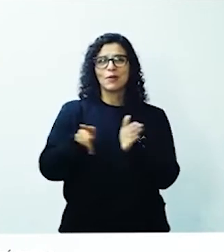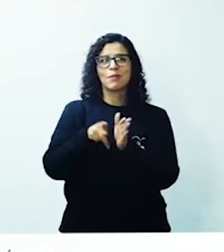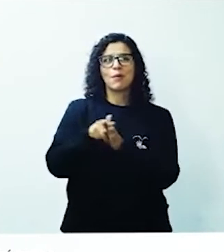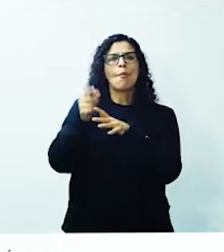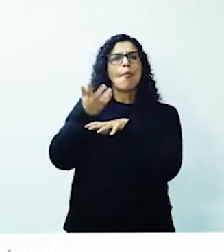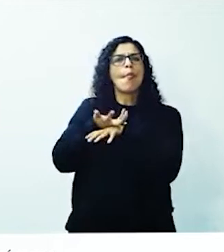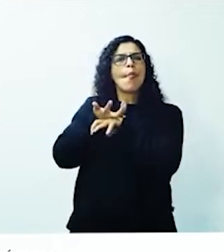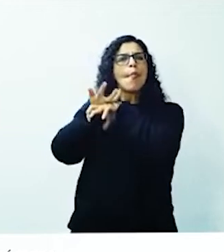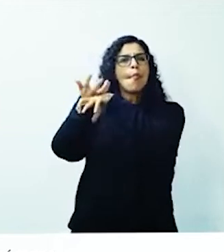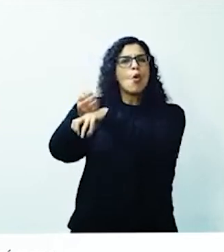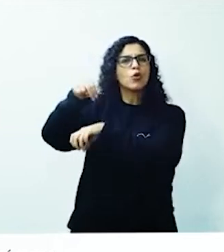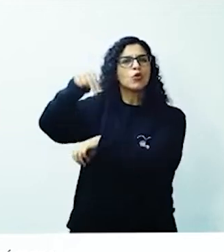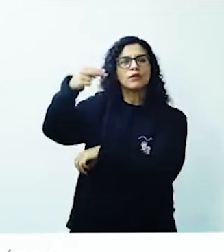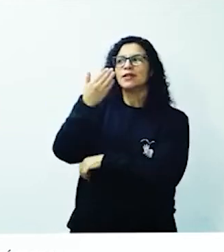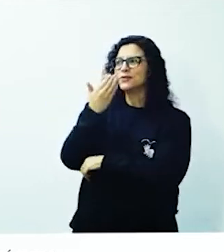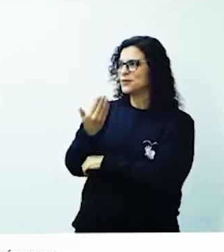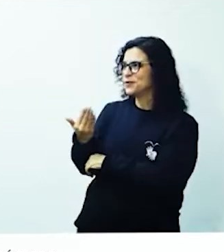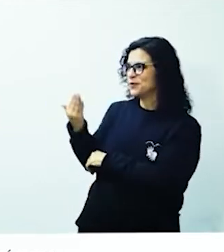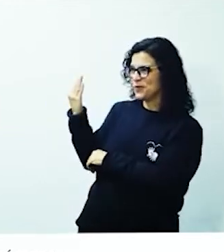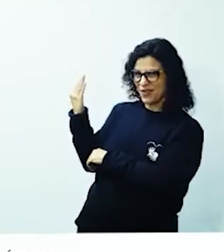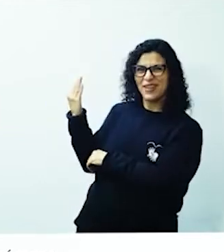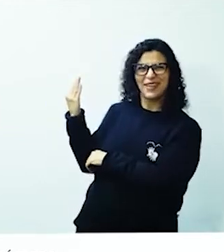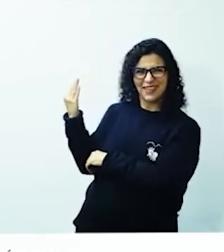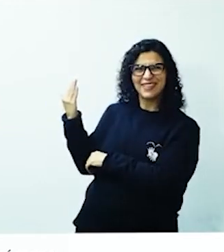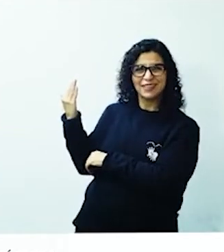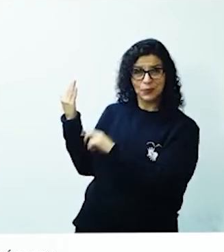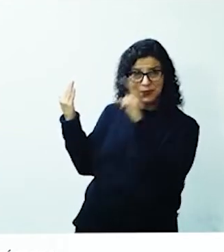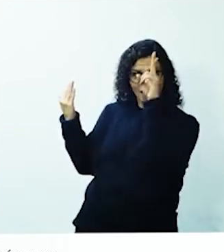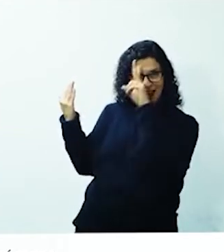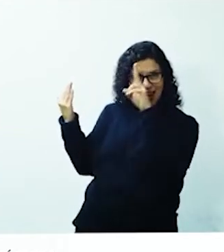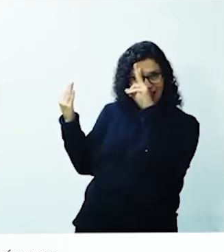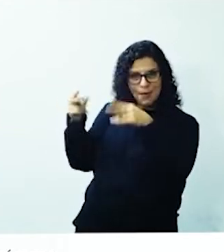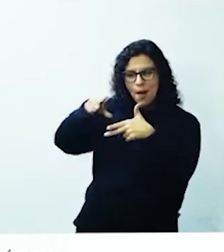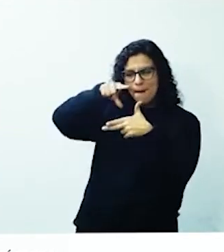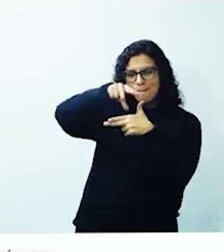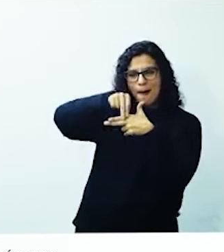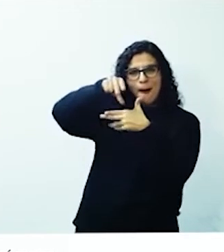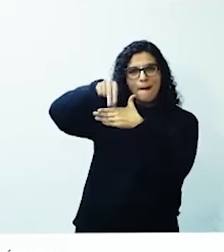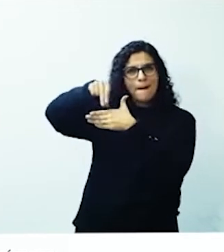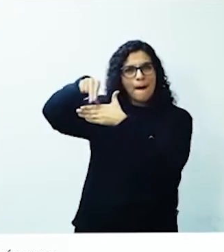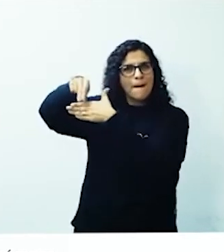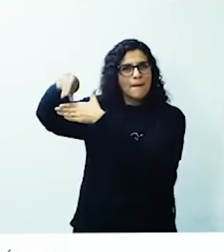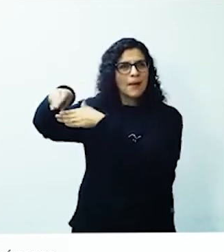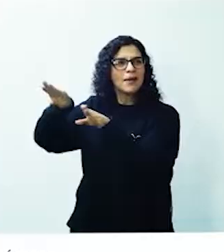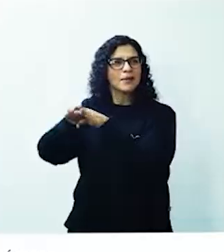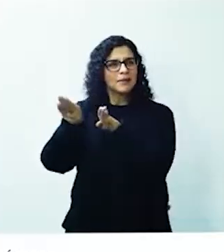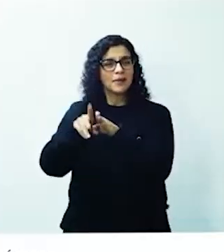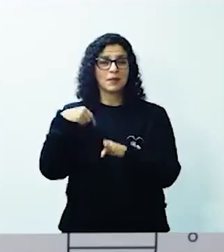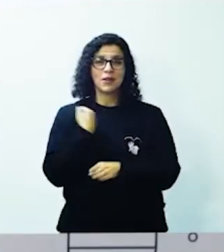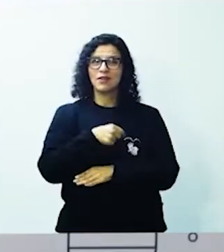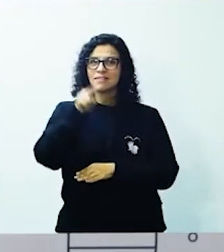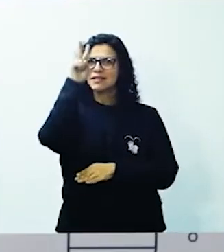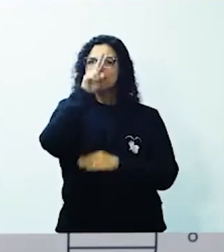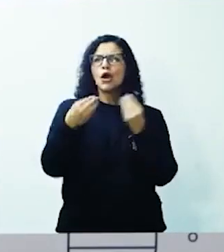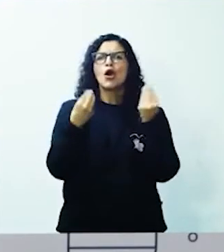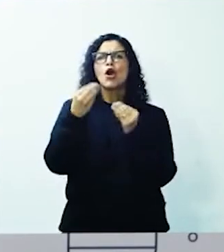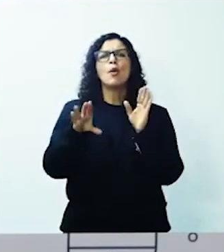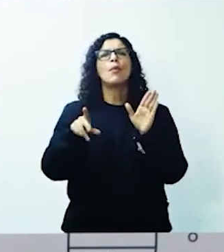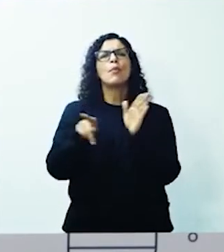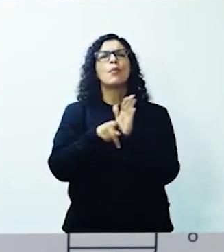sertão. Olha só a imagem que eu trouxe para vocês embaixo. Lembram? Os cordéis, para a gente relembrar como são